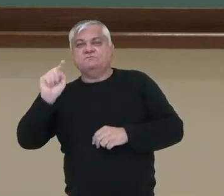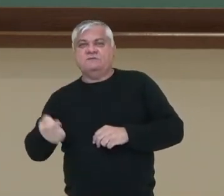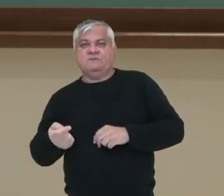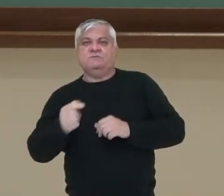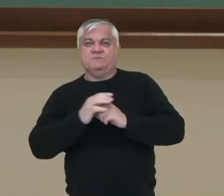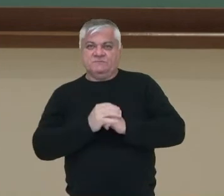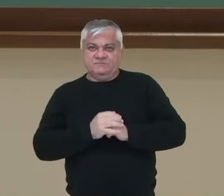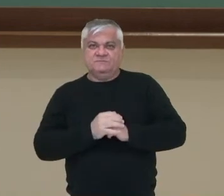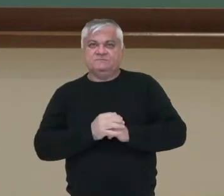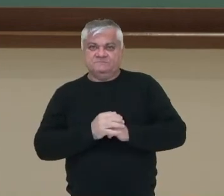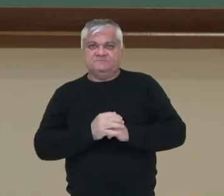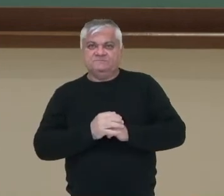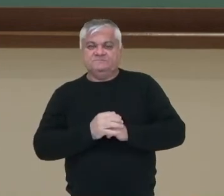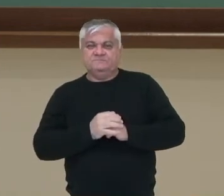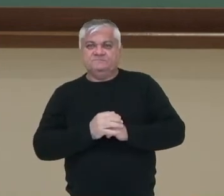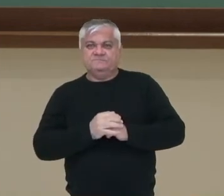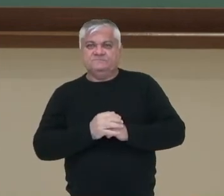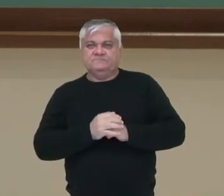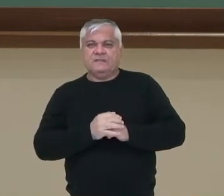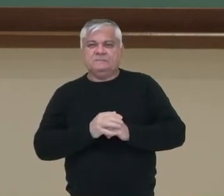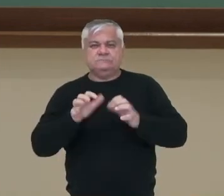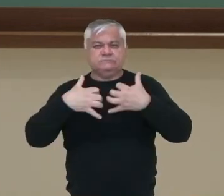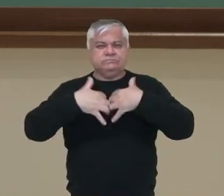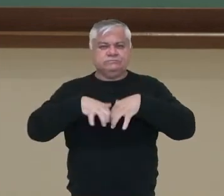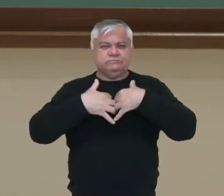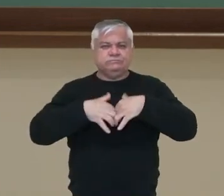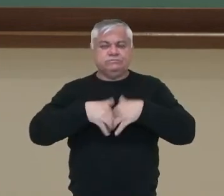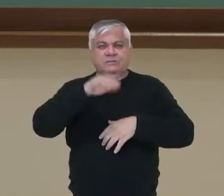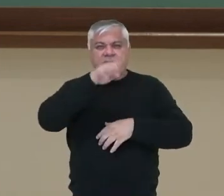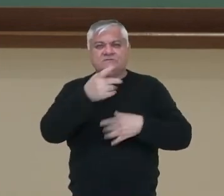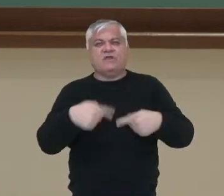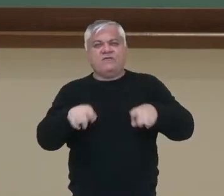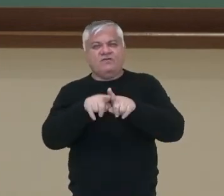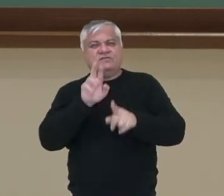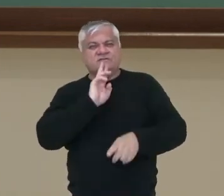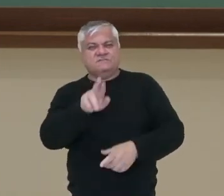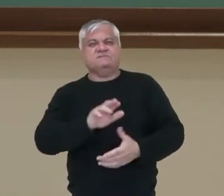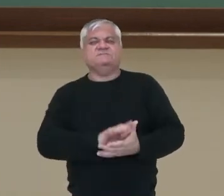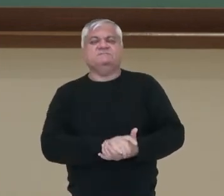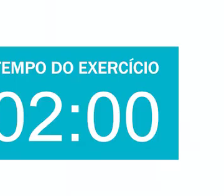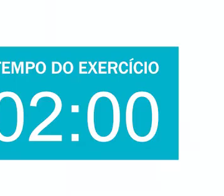200.000 por milímetros cúbicos. Pensa um pouquinho e eu já volto com a resposta.